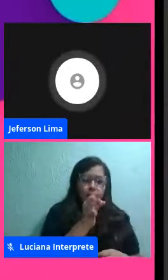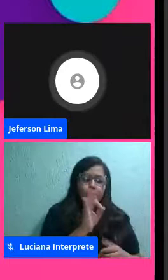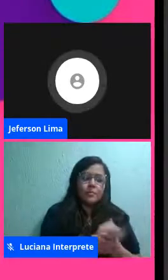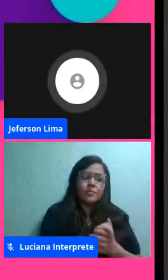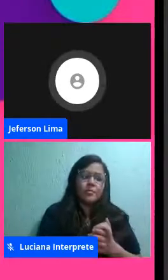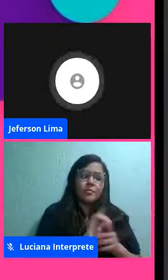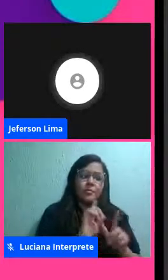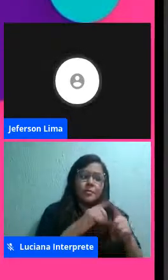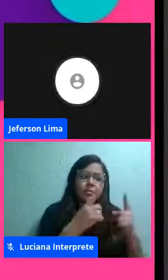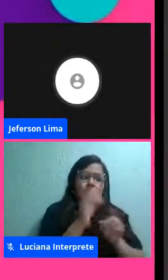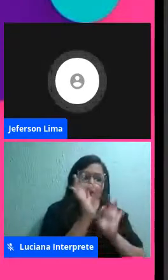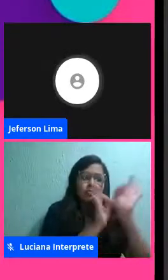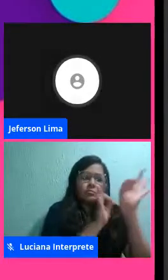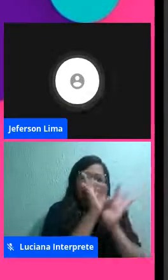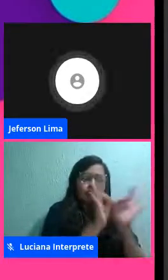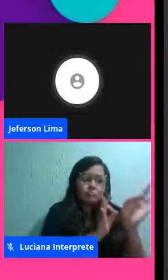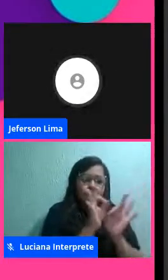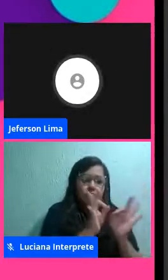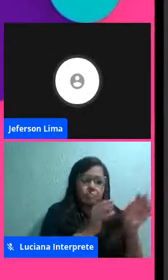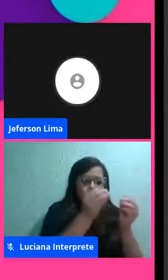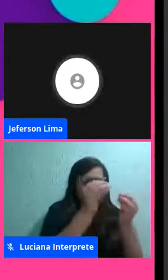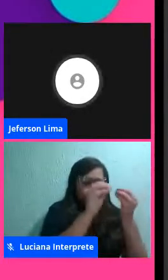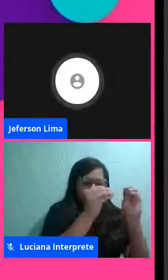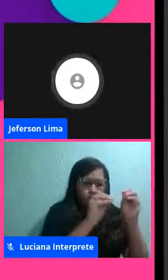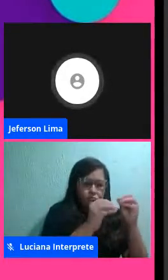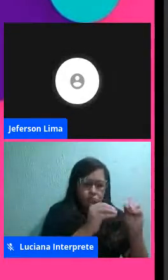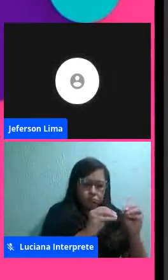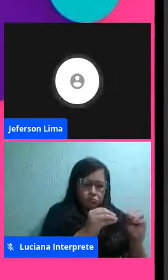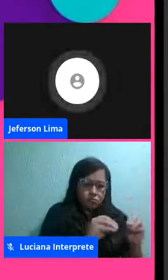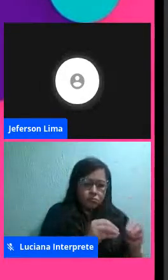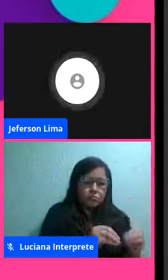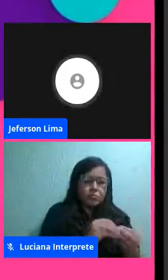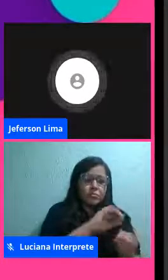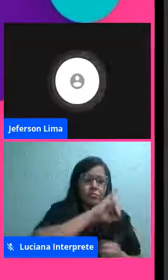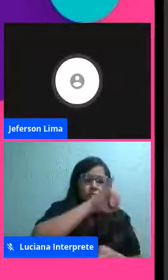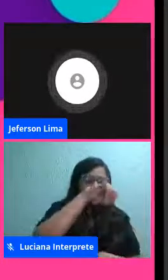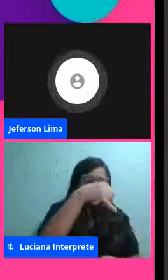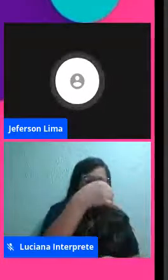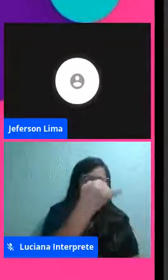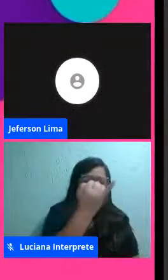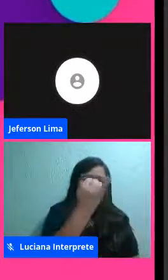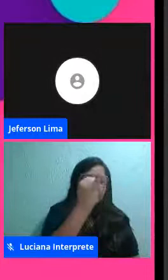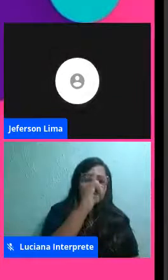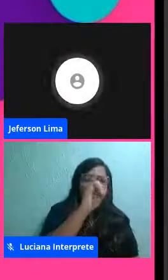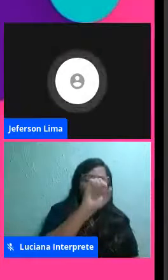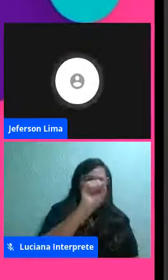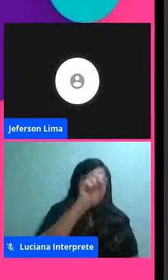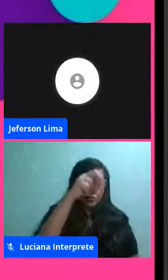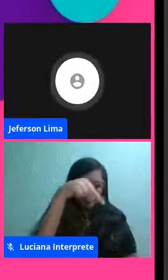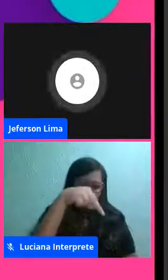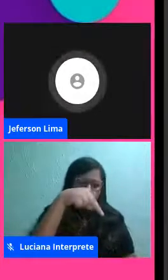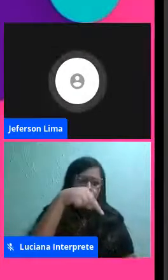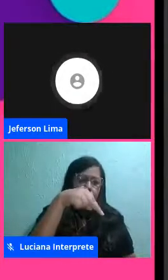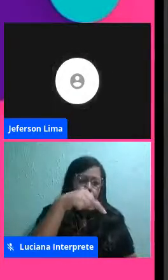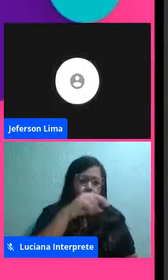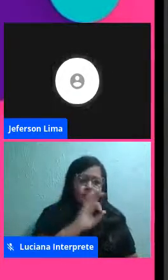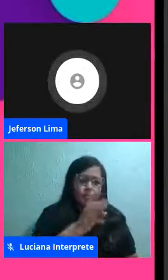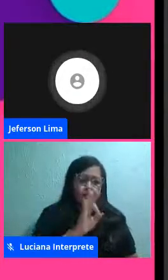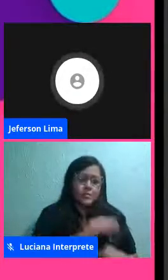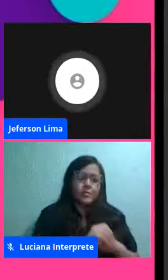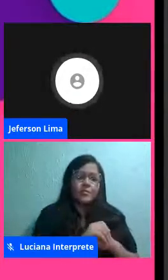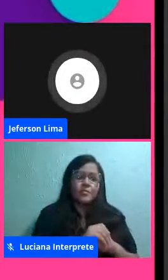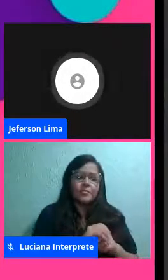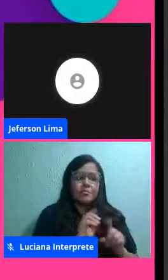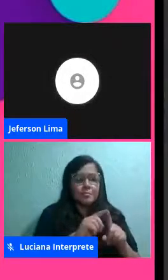gente já instalou as dependências, o pack de JSON, como eu já tinha explicado para vocês, né? Já que isso aqui é um projeto do Node, tranquilo? E é isso aí. Qual é o